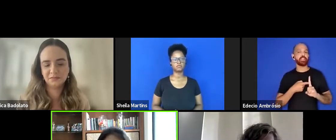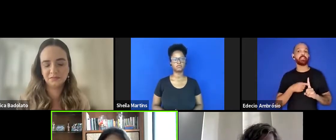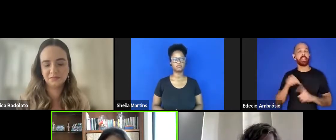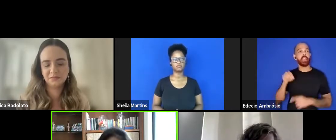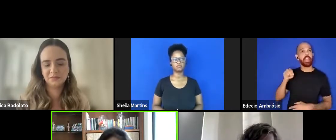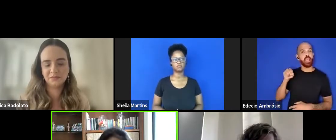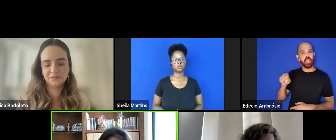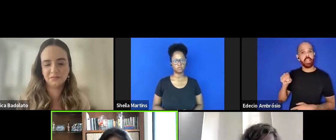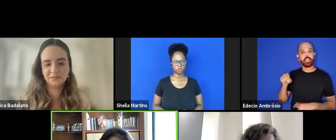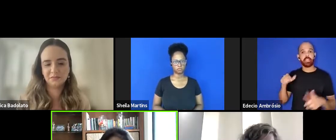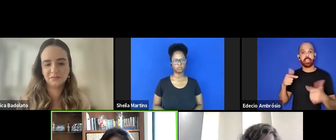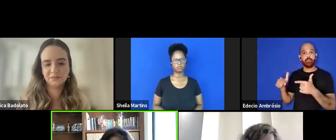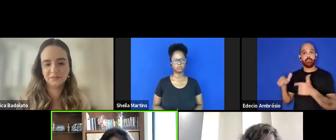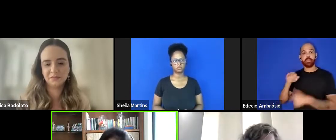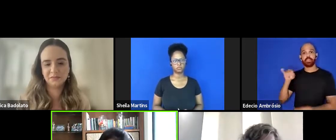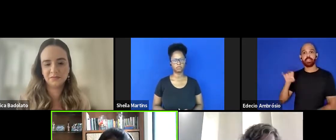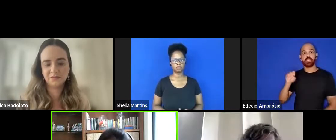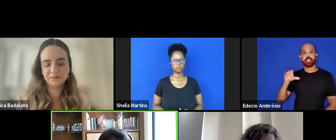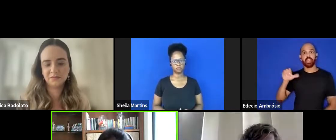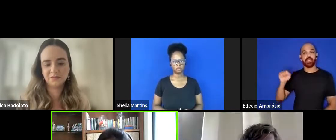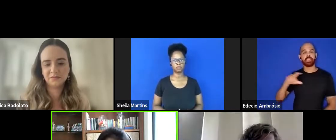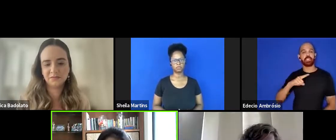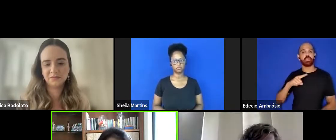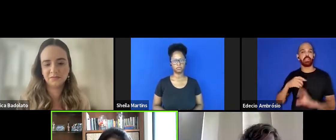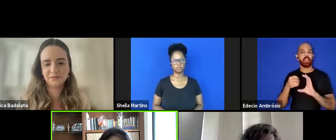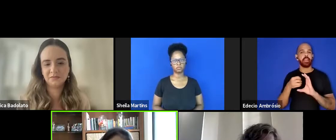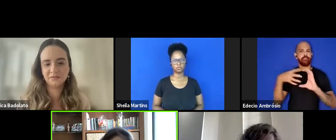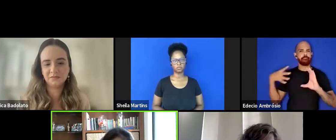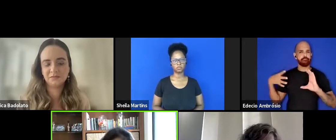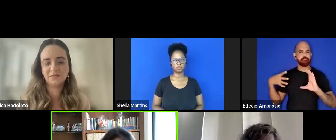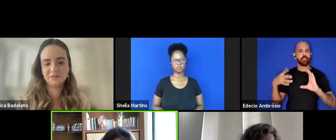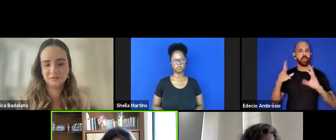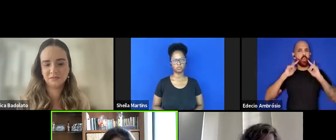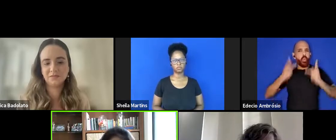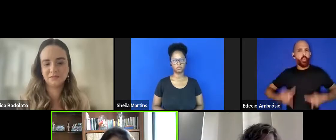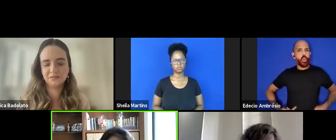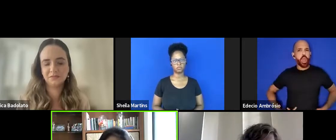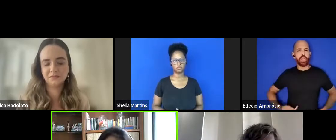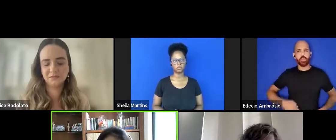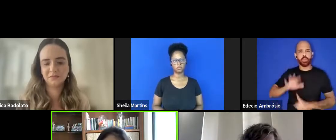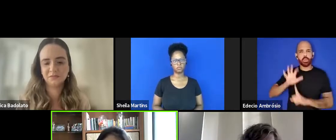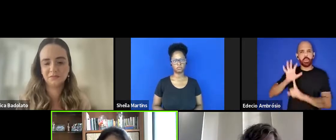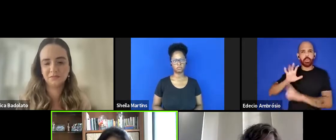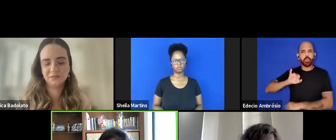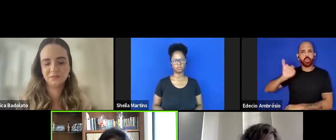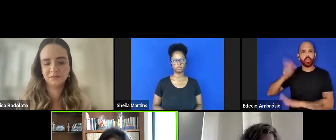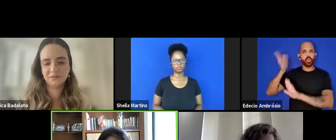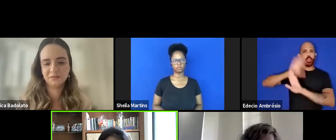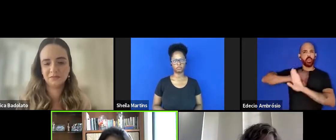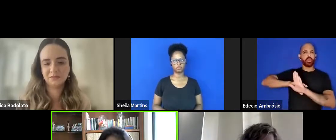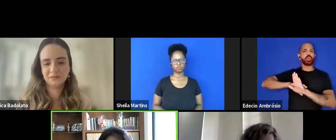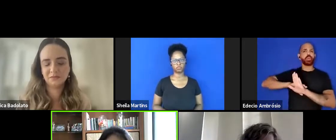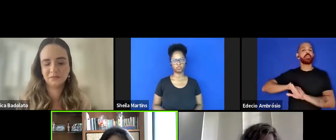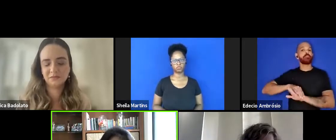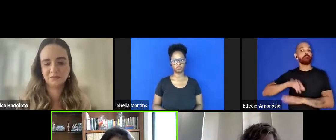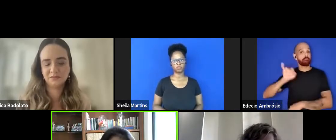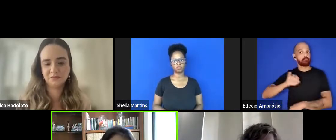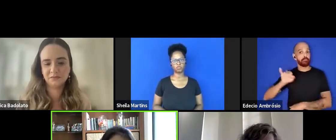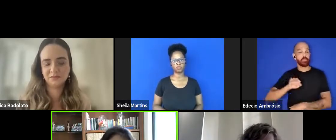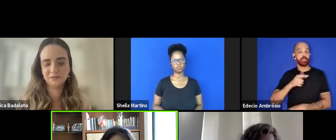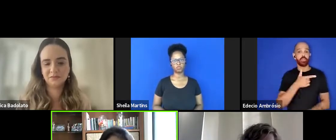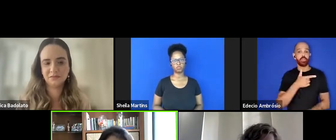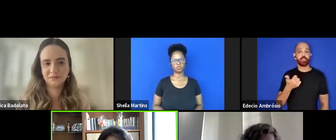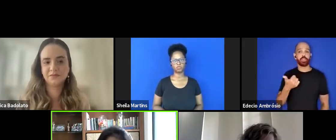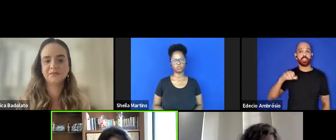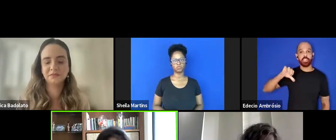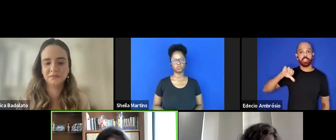O trabalho da Jéssica, ela tem um aspecto humano muito importante, né? Então, tão importante que em 2019, né,